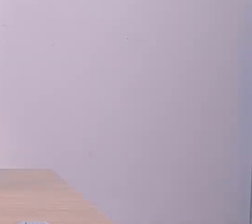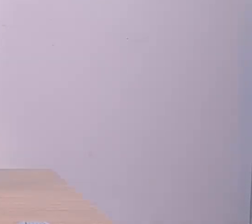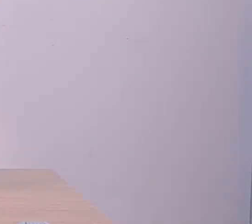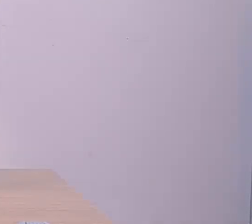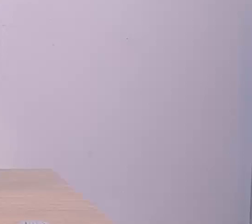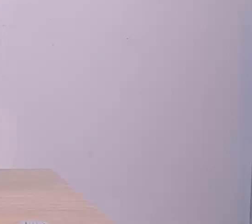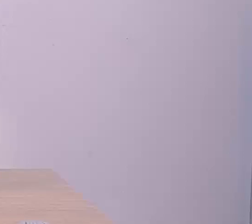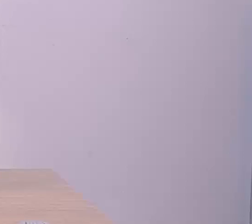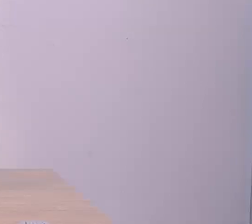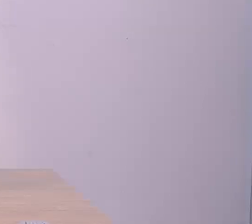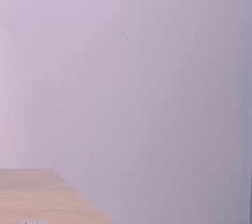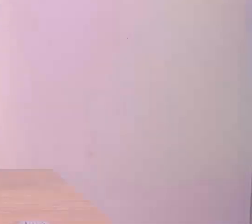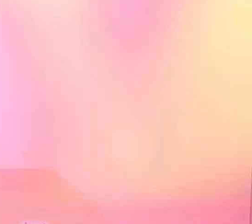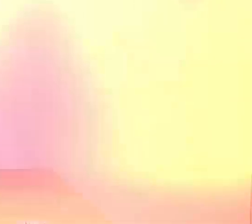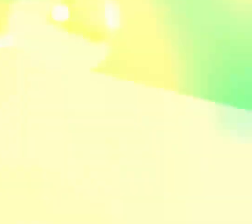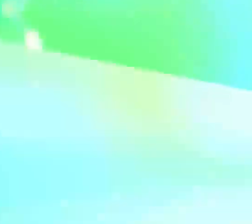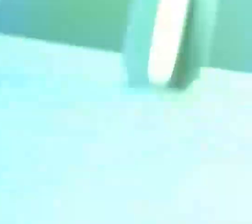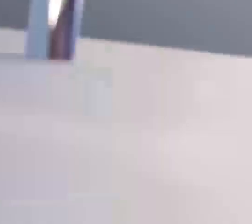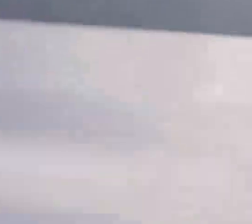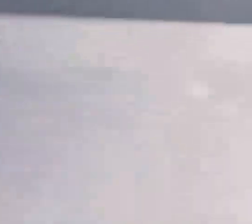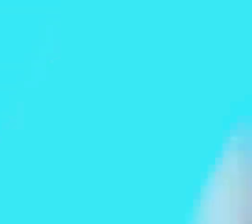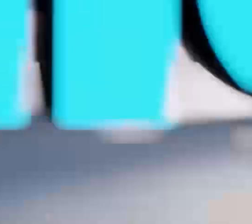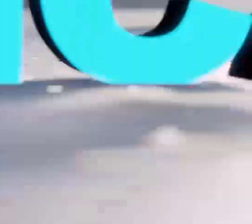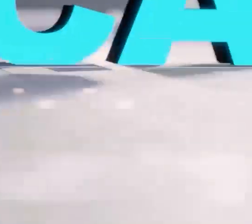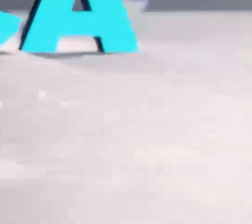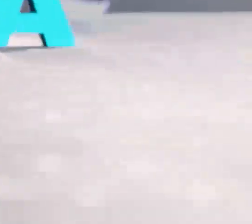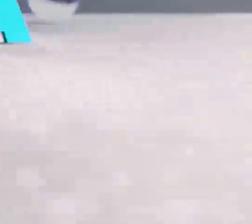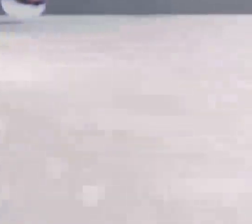e gasolina, ok?